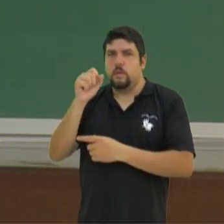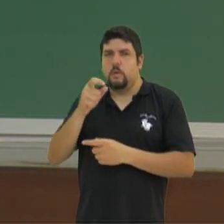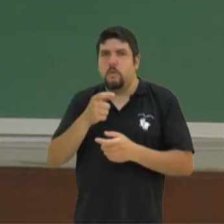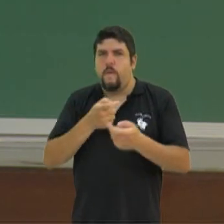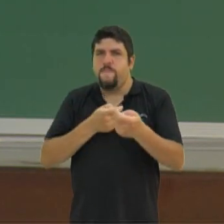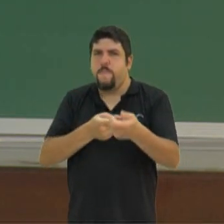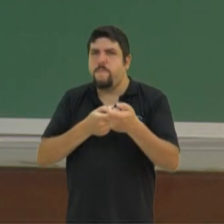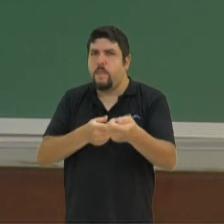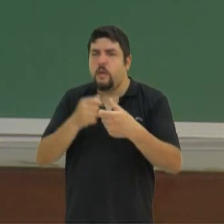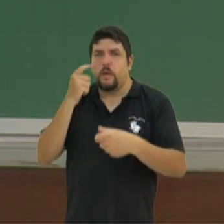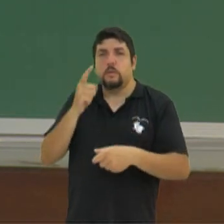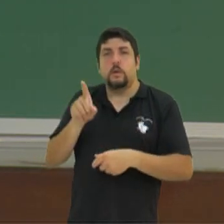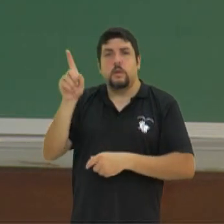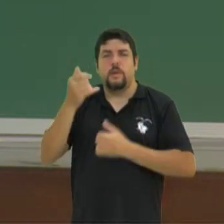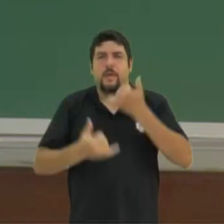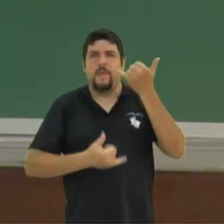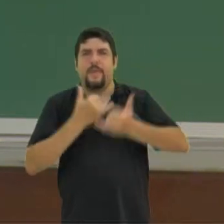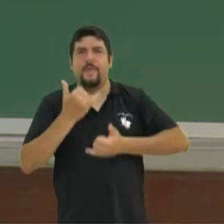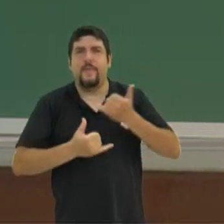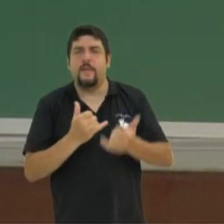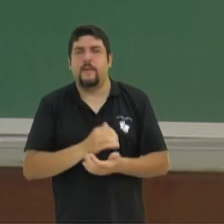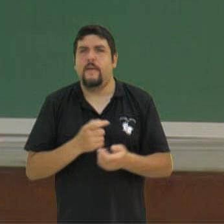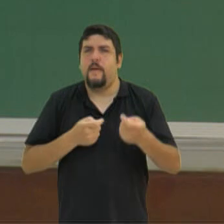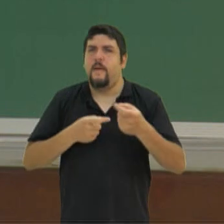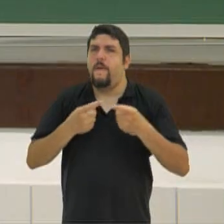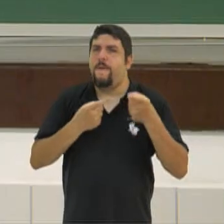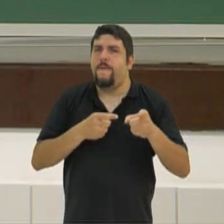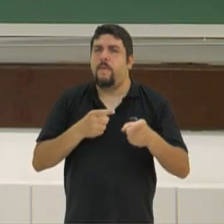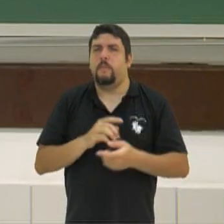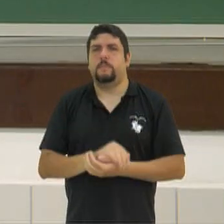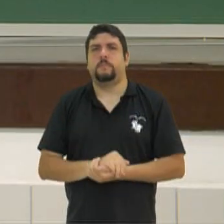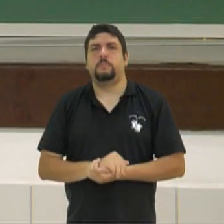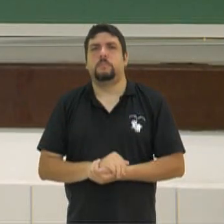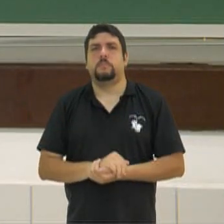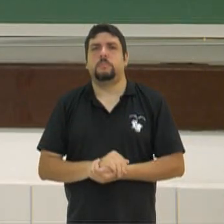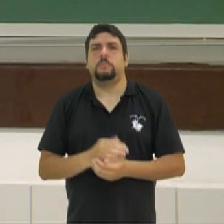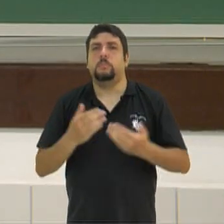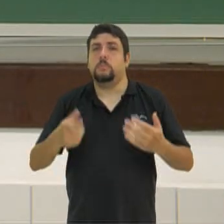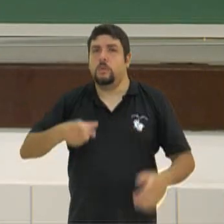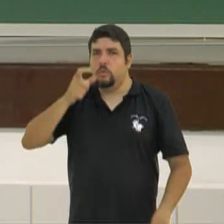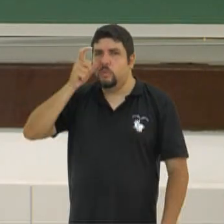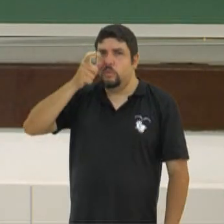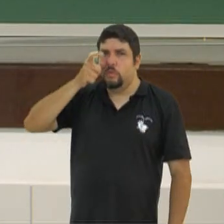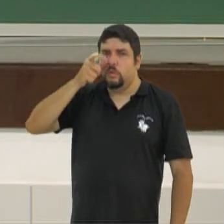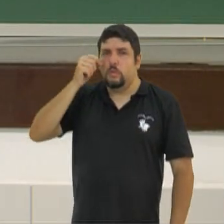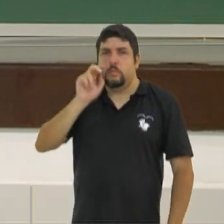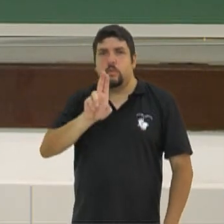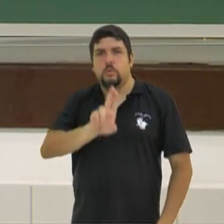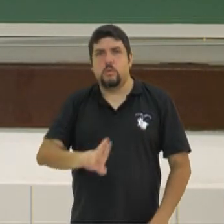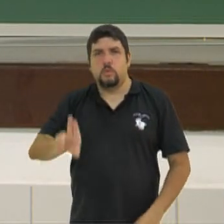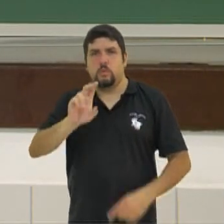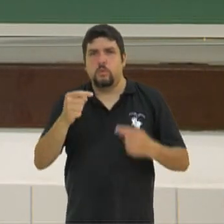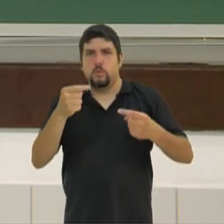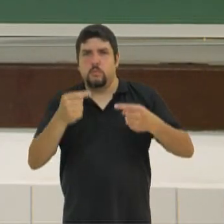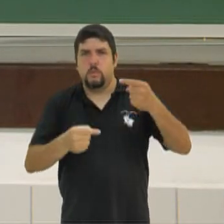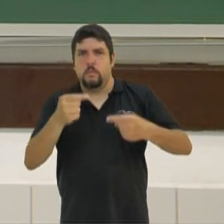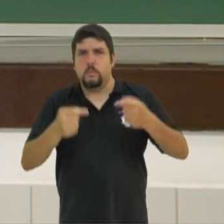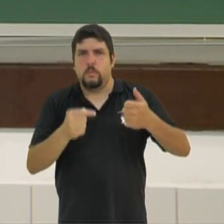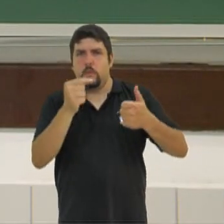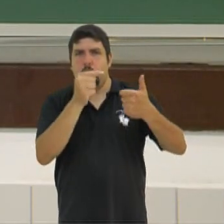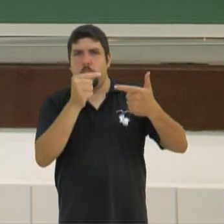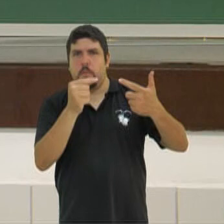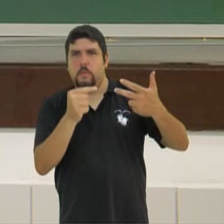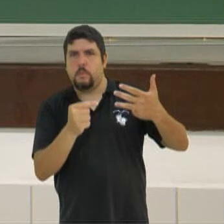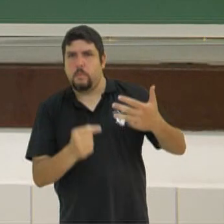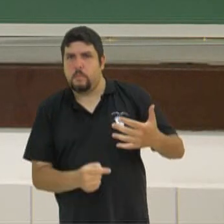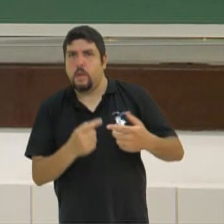se diverte com isso. Então vejam, o Descartes utiliza esses argumentos justamente porque esses argumentos